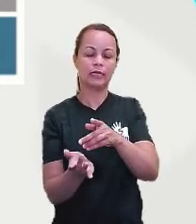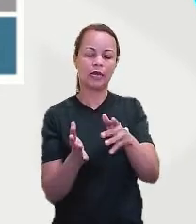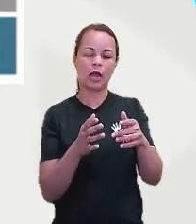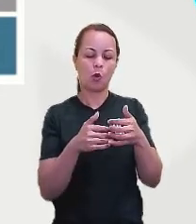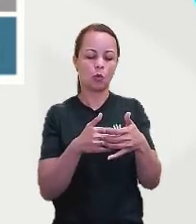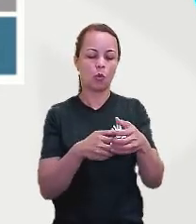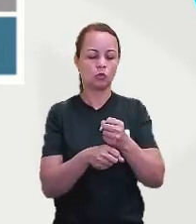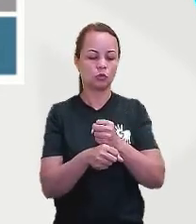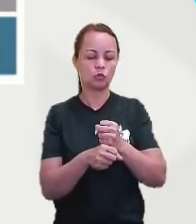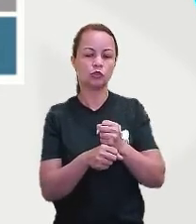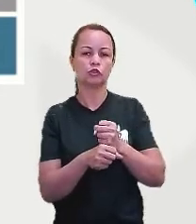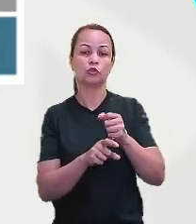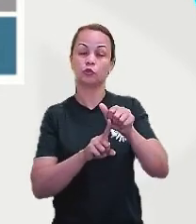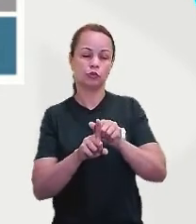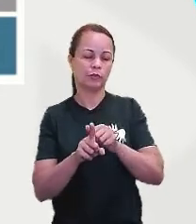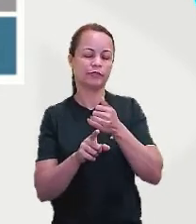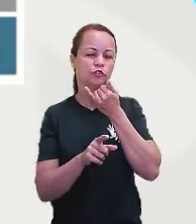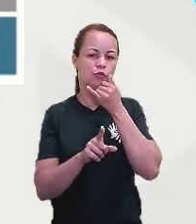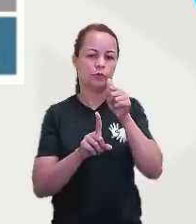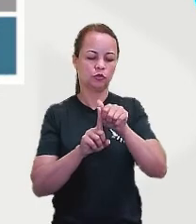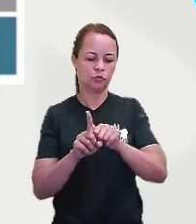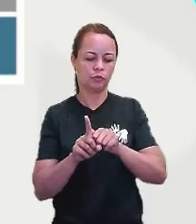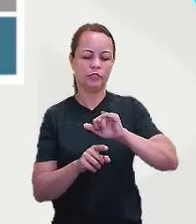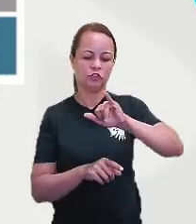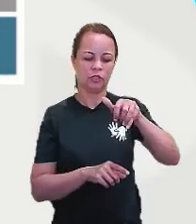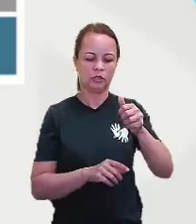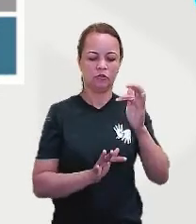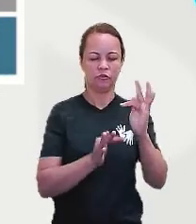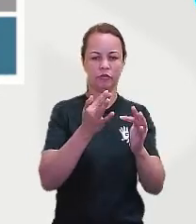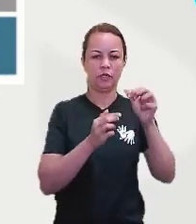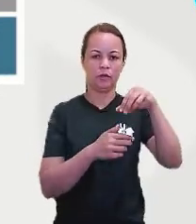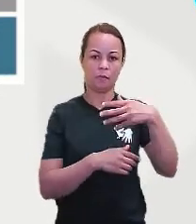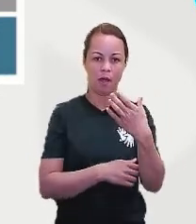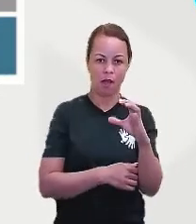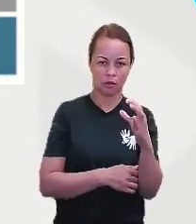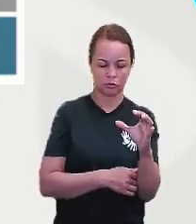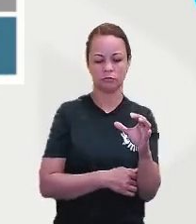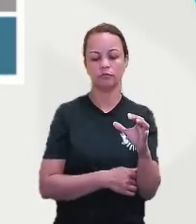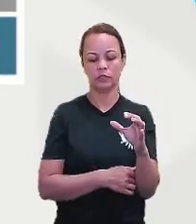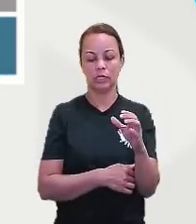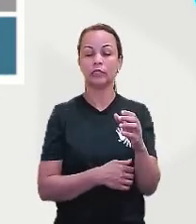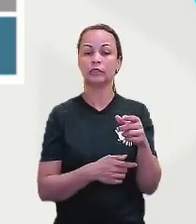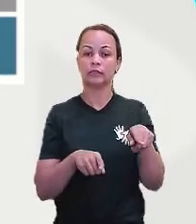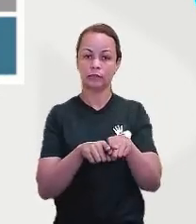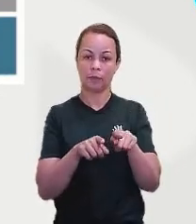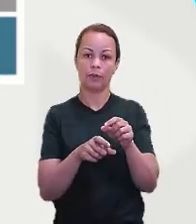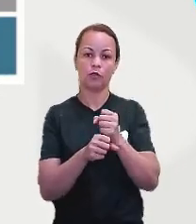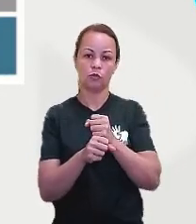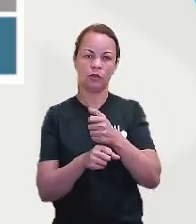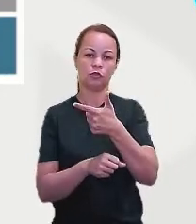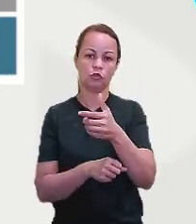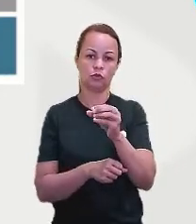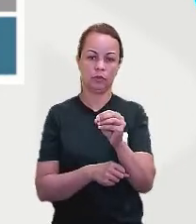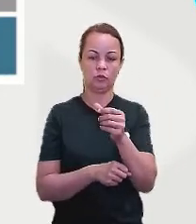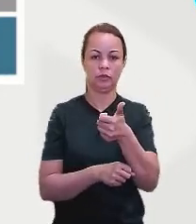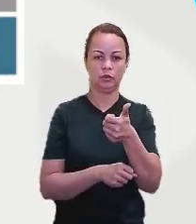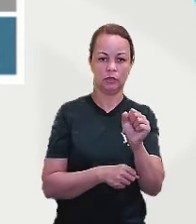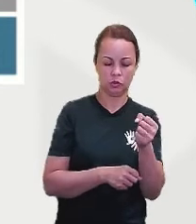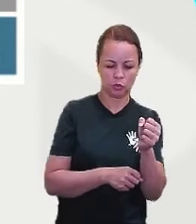longo dos meses de janeiro, fevereiro e março, tá certo? Também do mesmo ano de 2018. E